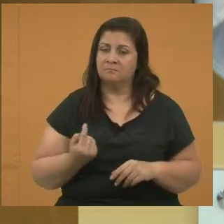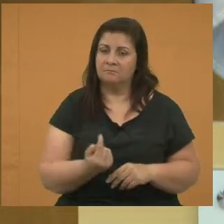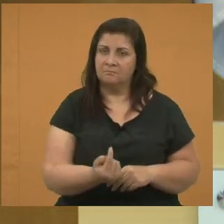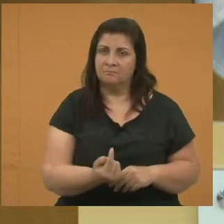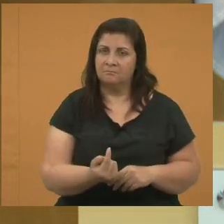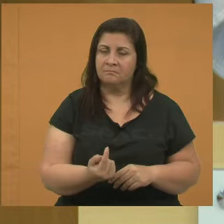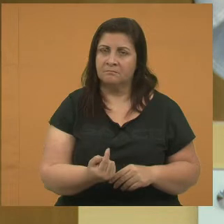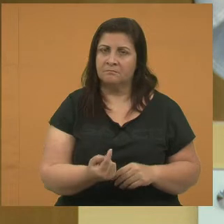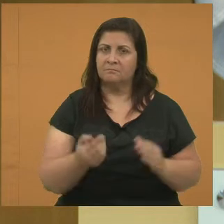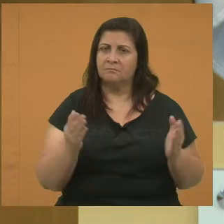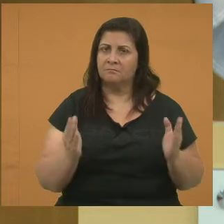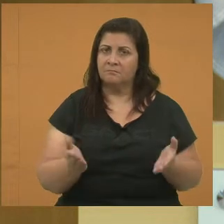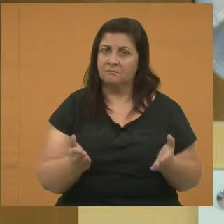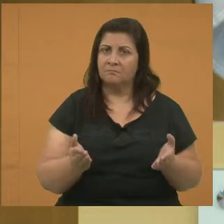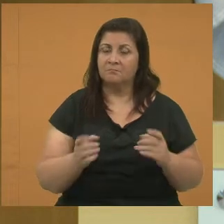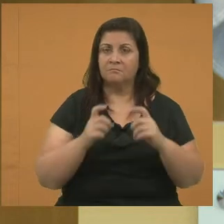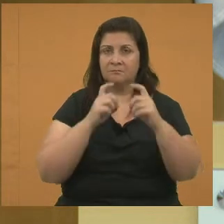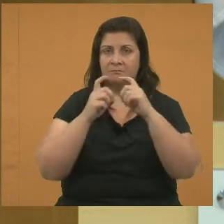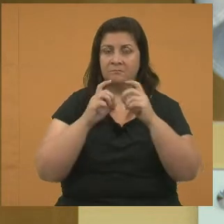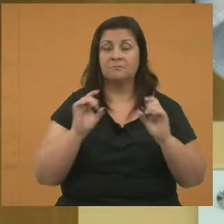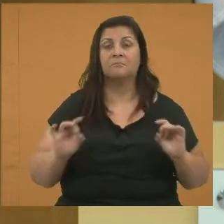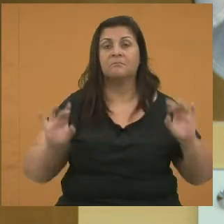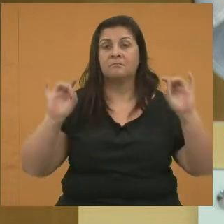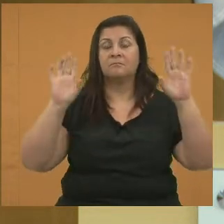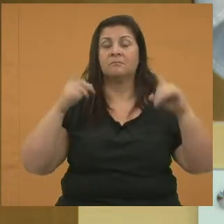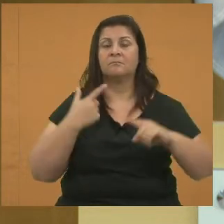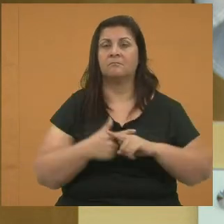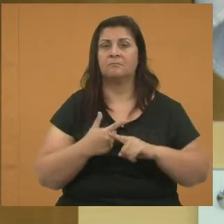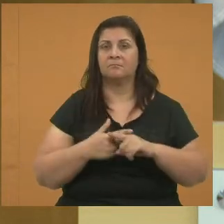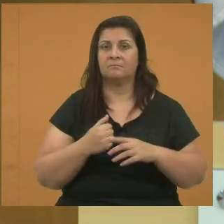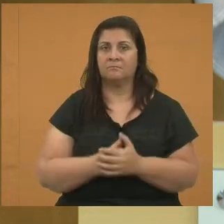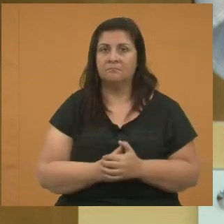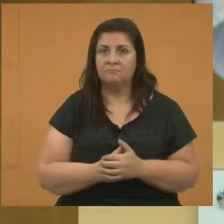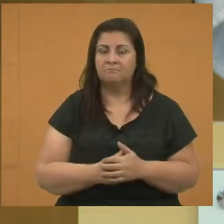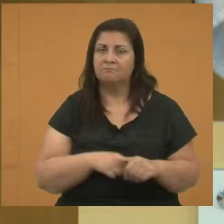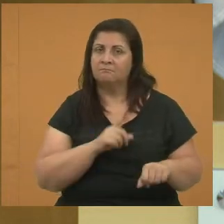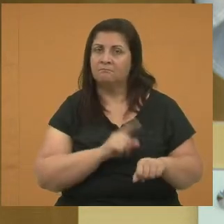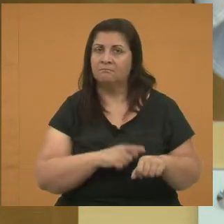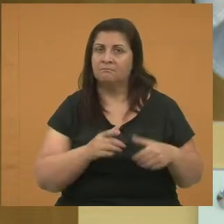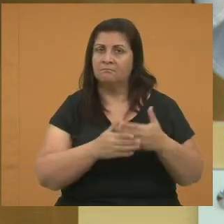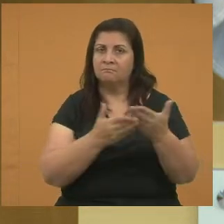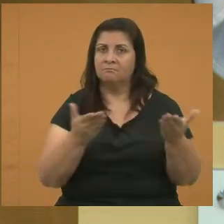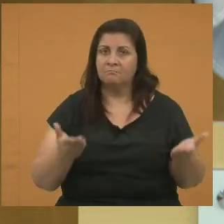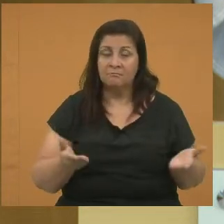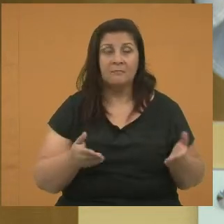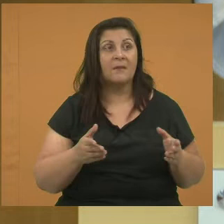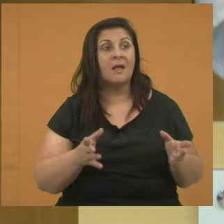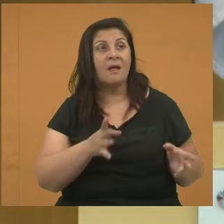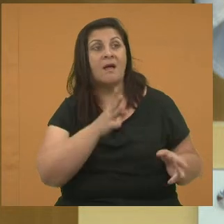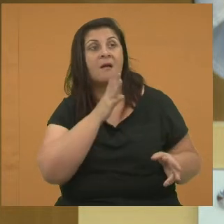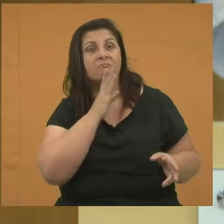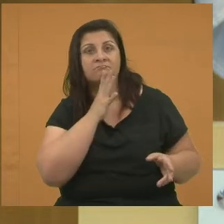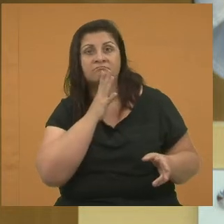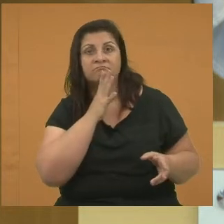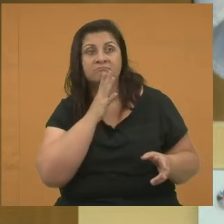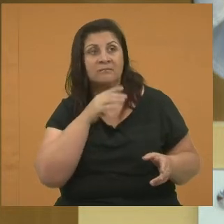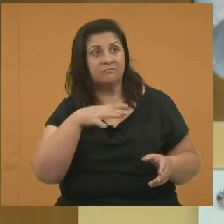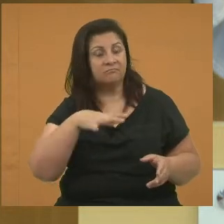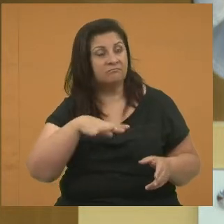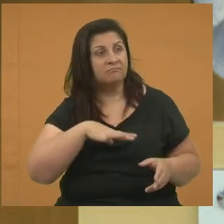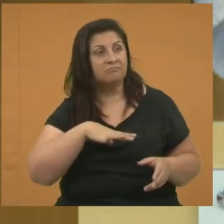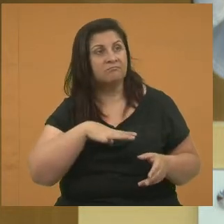hoje, nessa homenagem, porque é o momento em que vocês são reconhecidos pela nossa